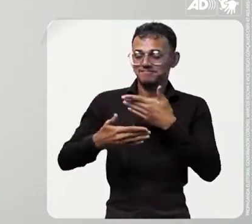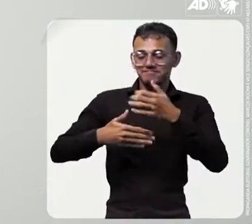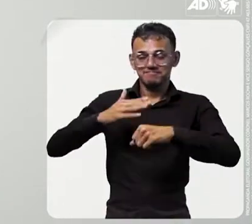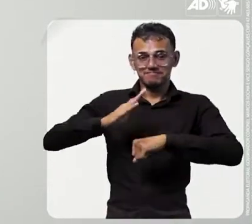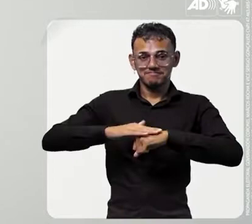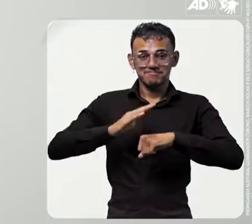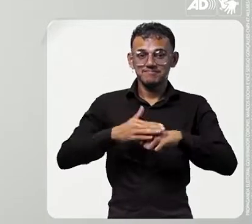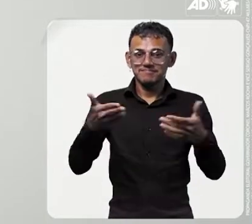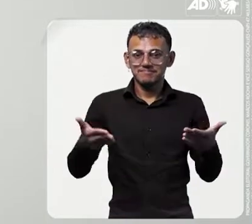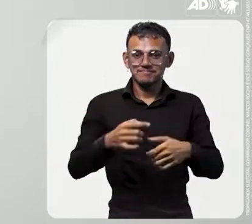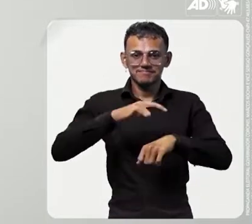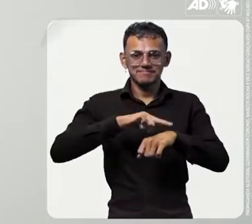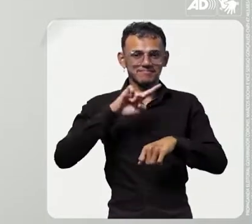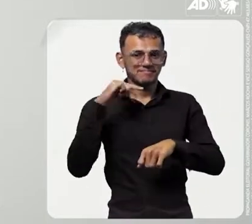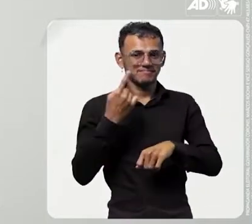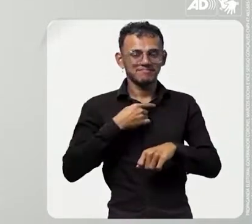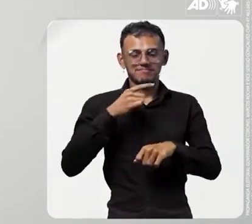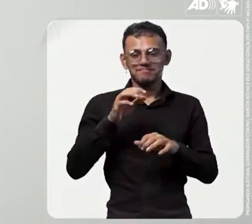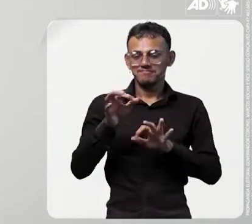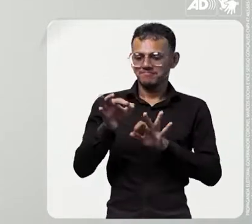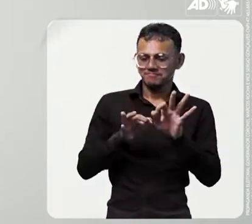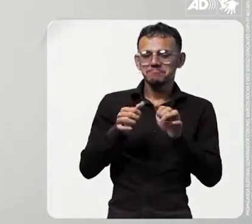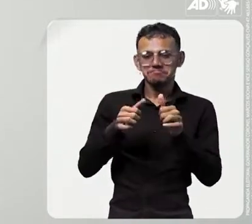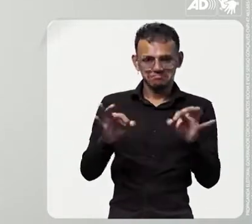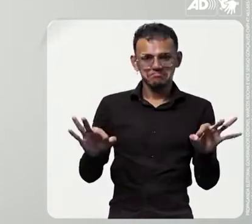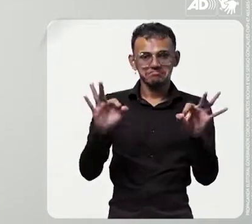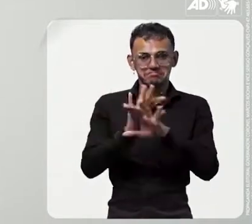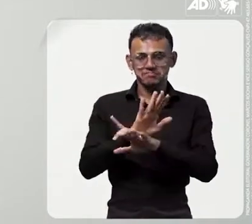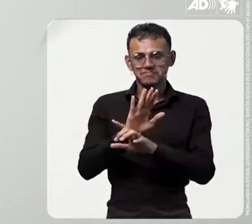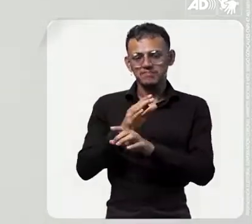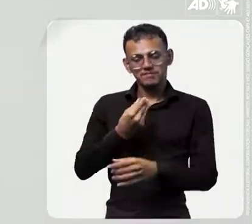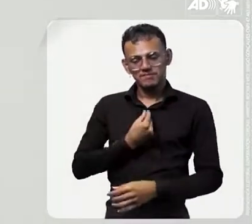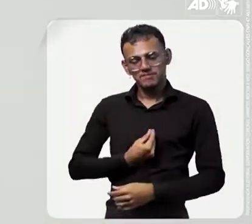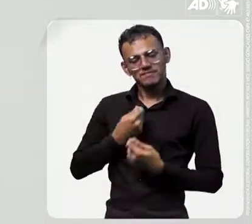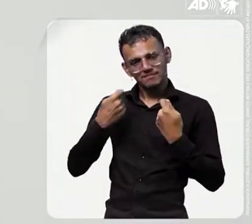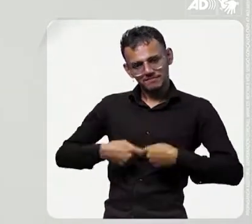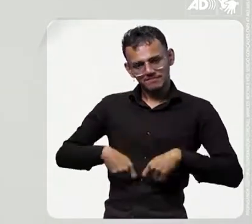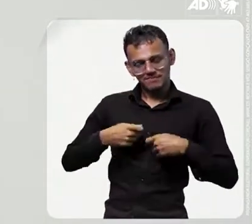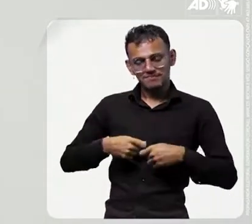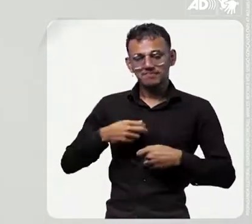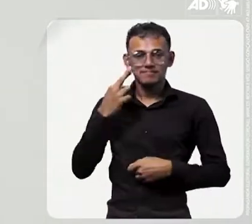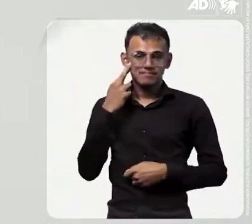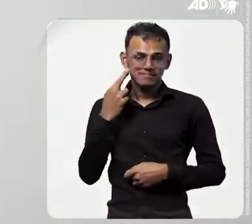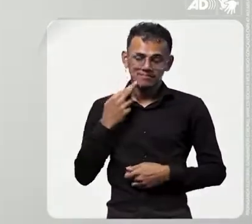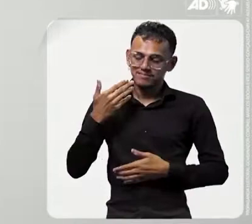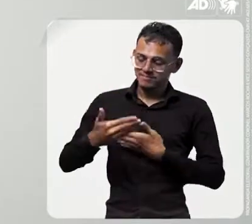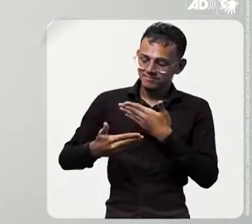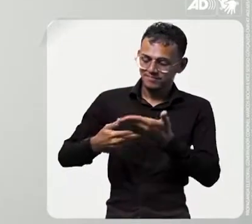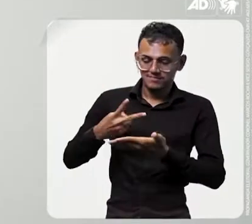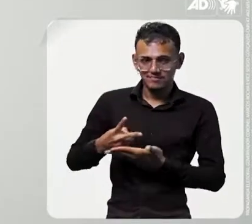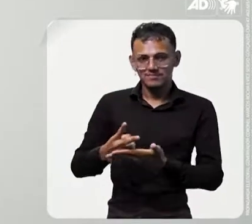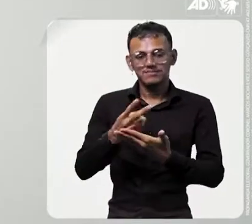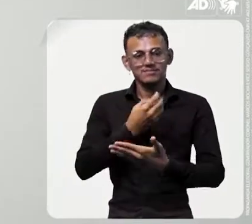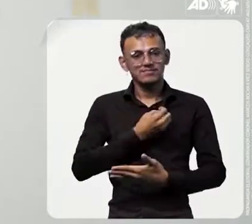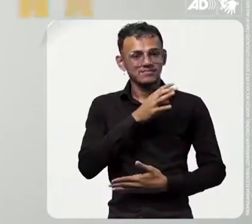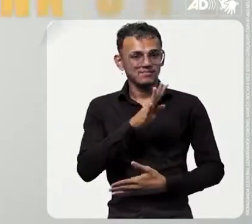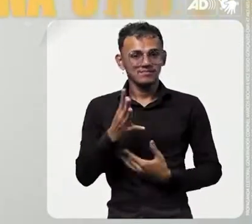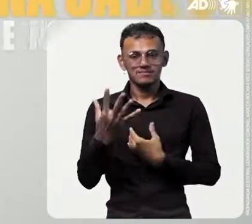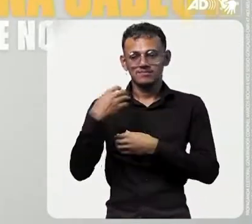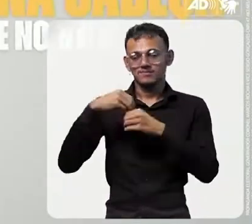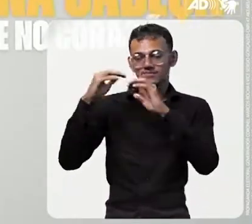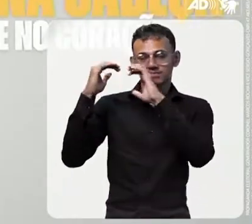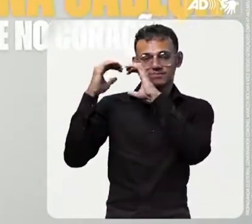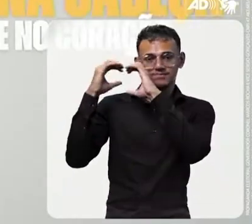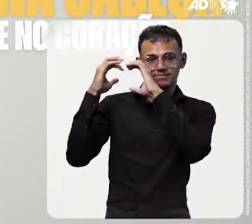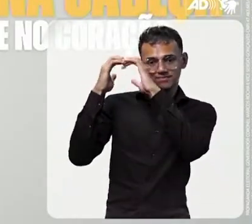desenvolvimento. Agora é a hora da colheita. Não podemos jogar todo o trabalho fora. Para Rondônia seguir avançando, é 44 na cabeça e